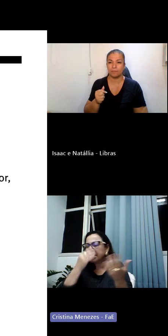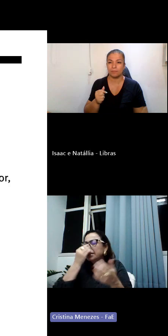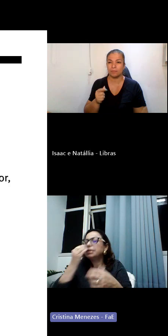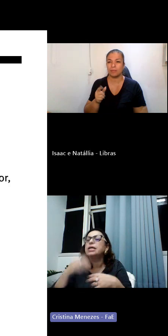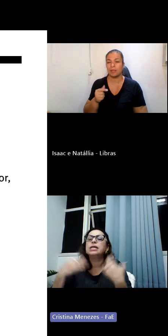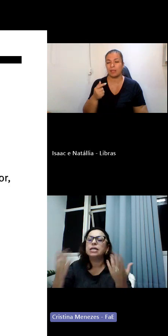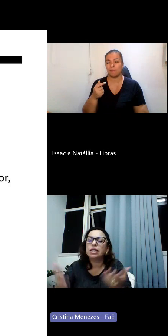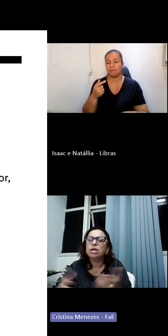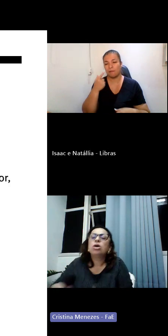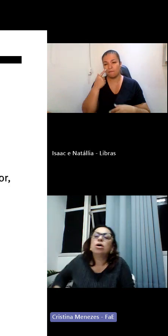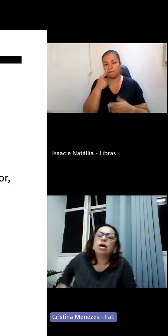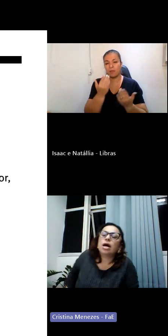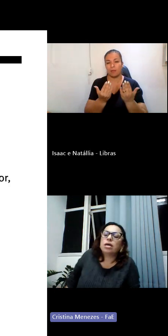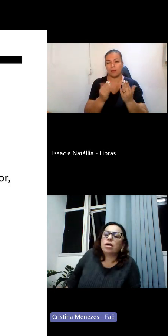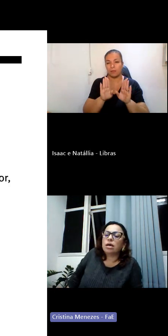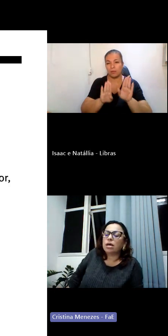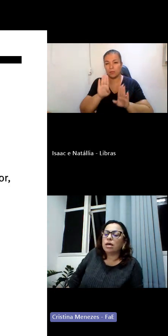concorrência, né? E aí,